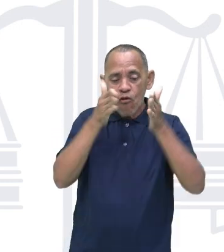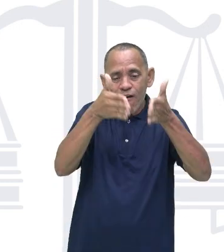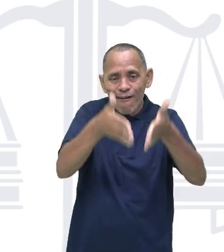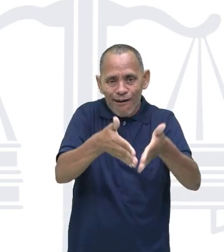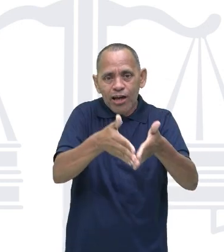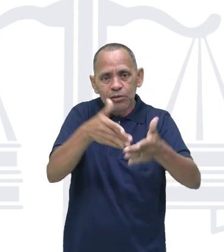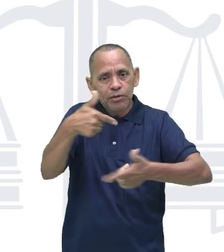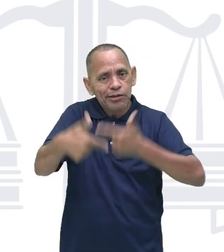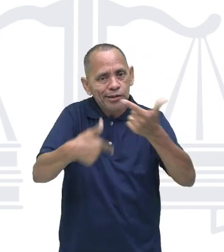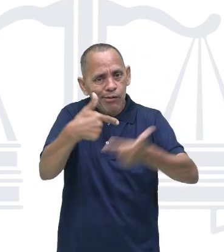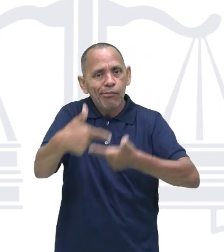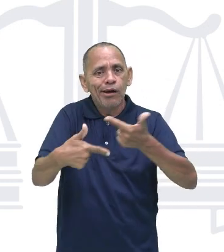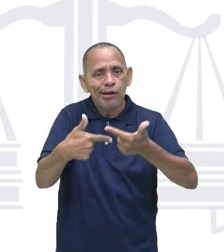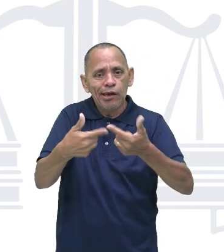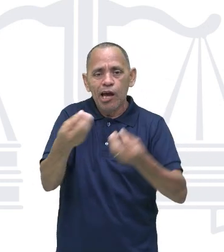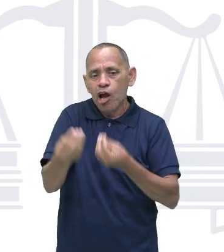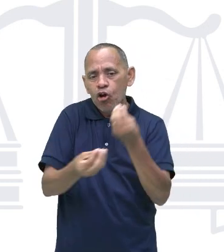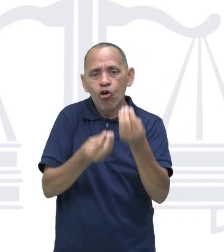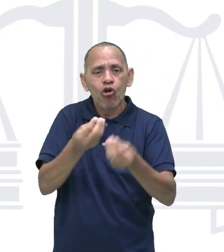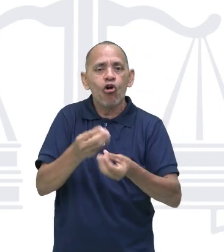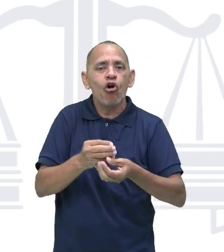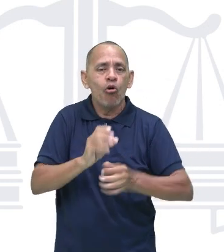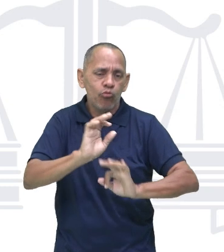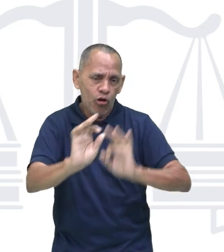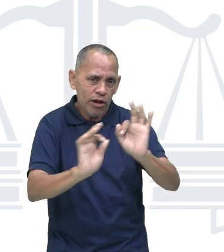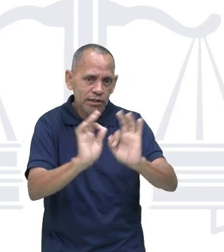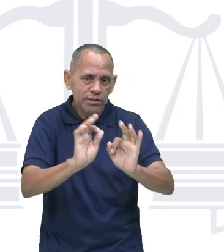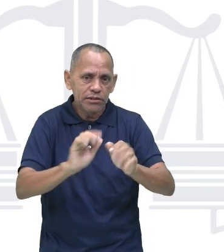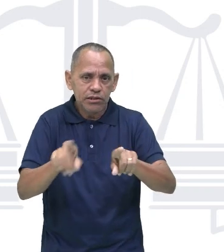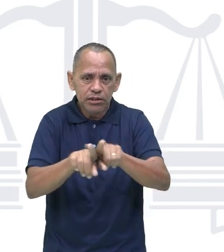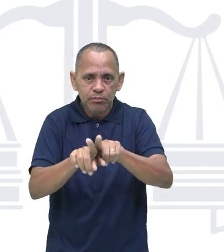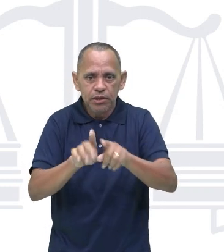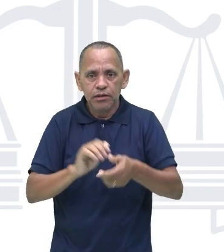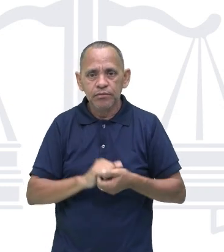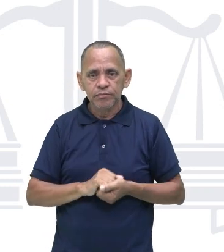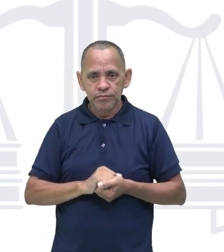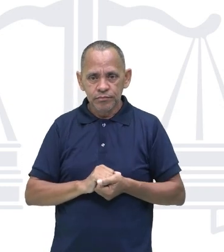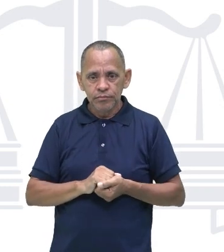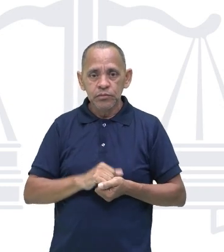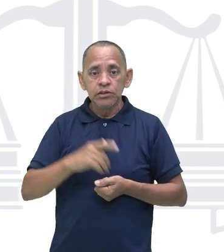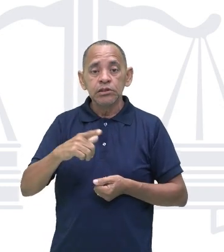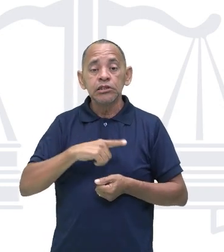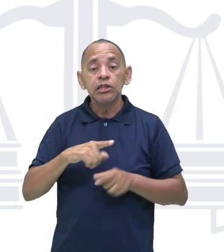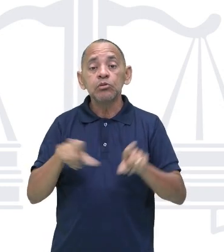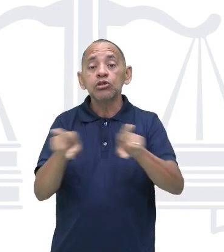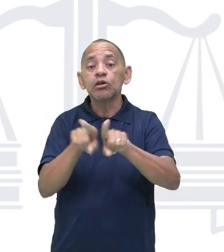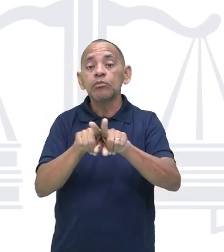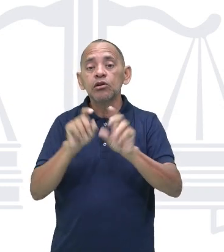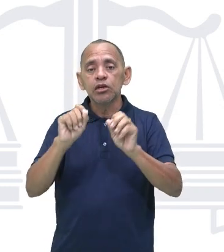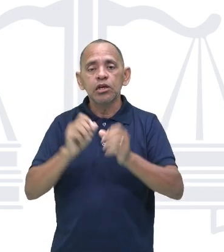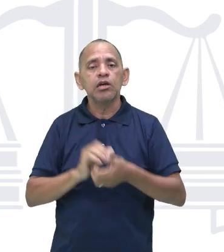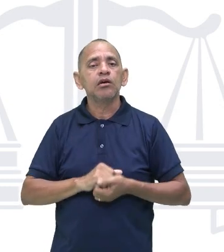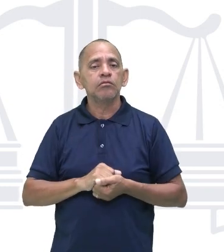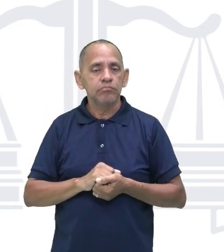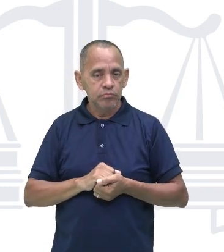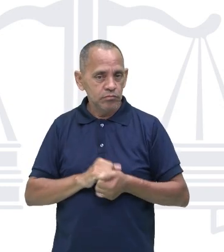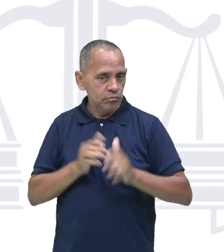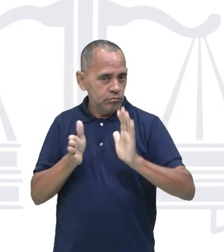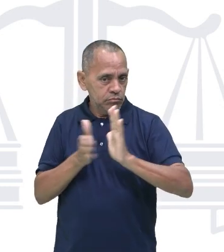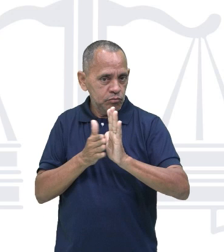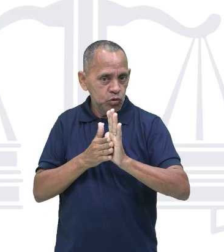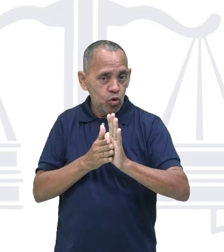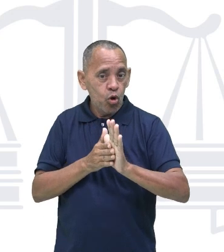trabalhar esse reagrupamento, tá bom? Seguindo, nós temos aí, então, o nosso planejamento escolar.